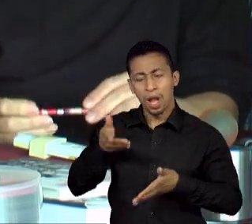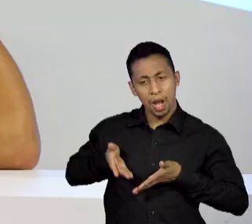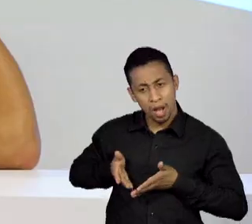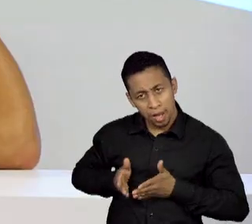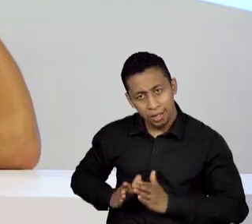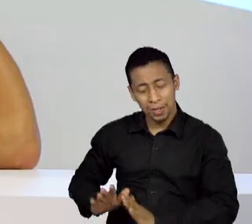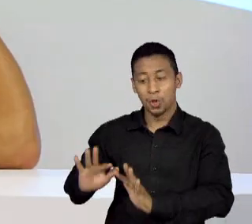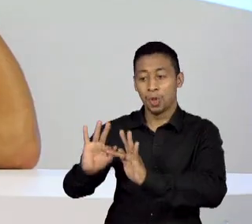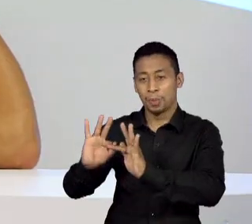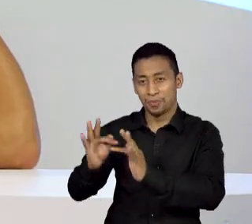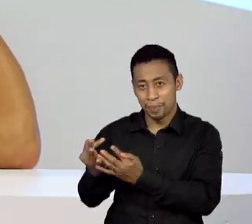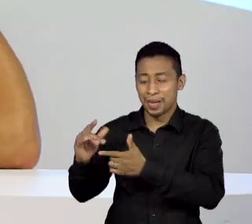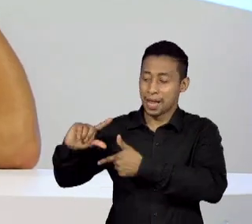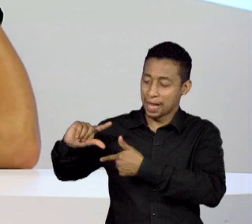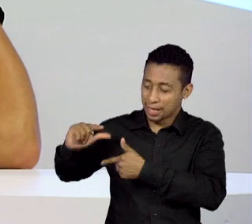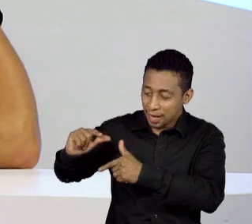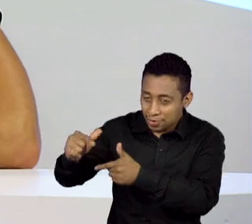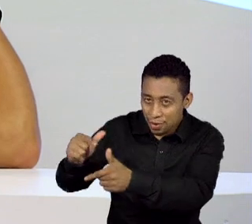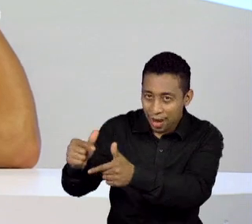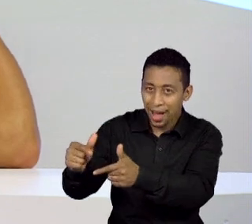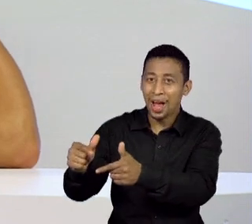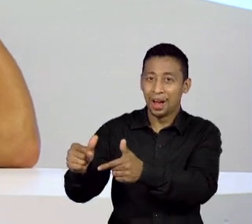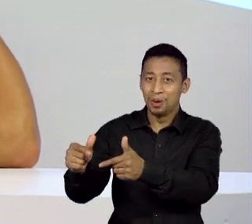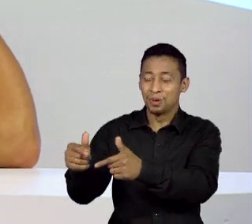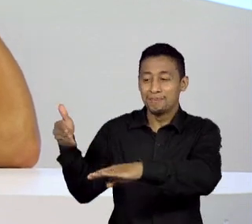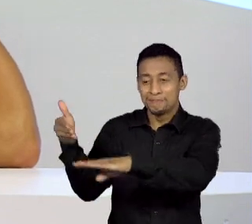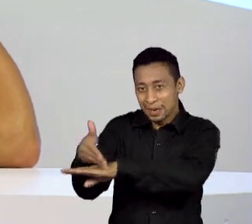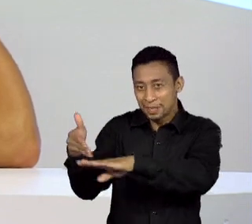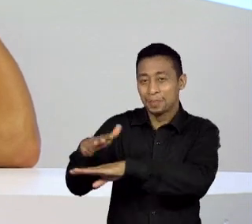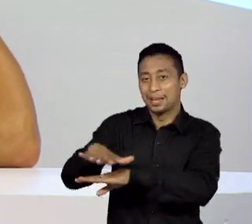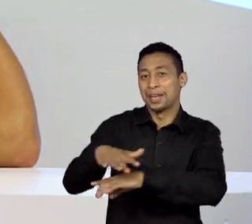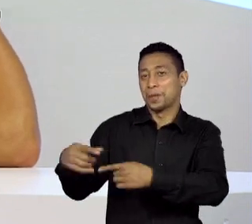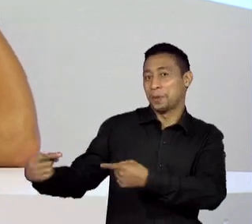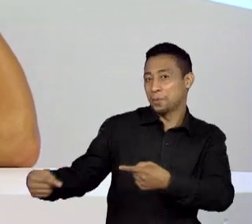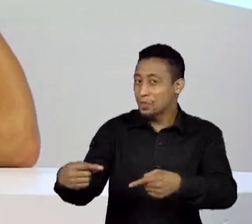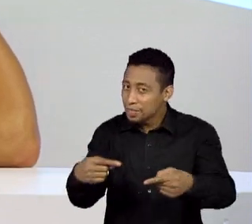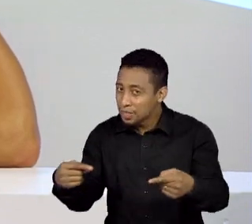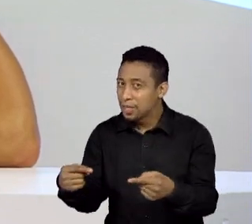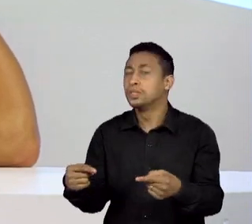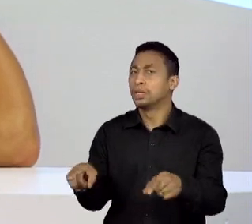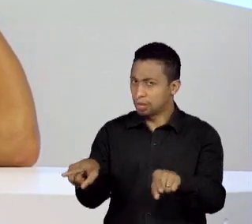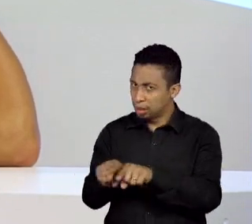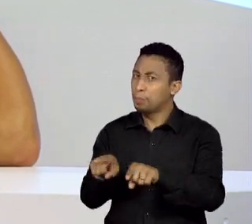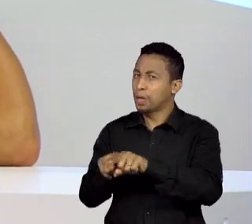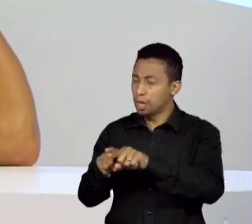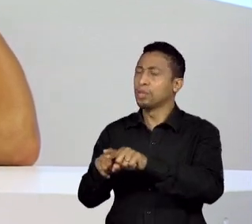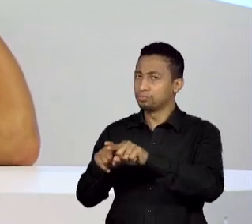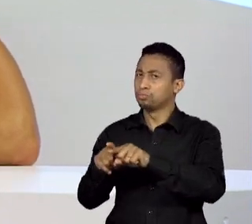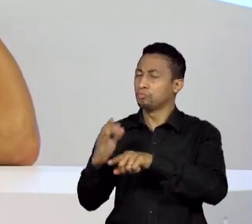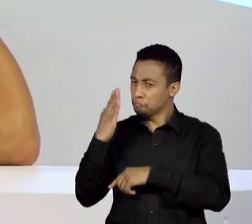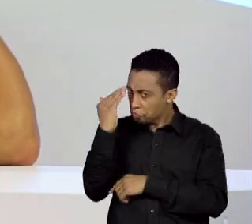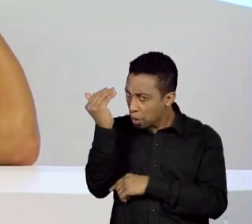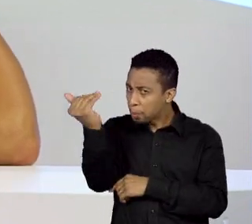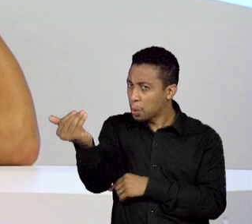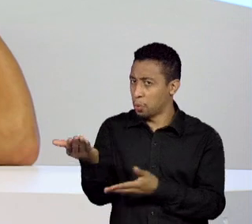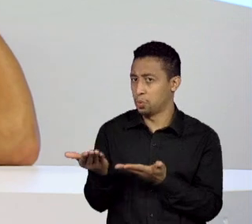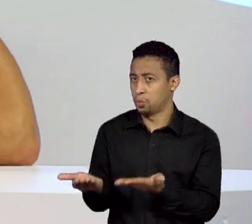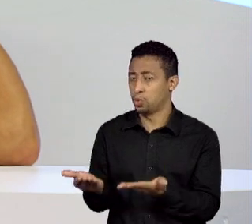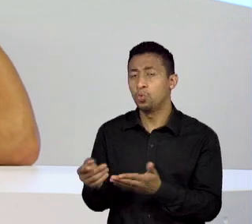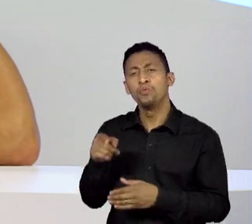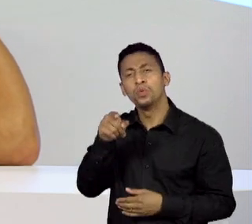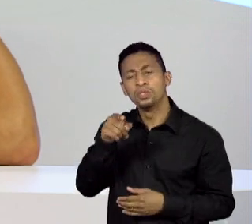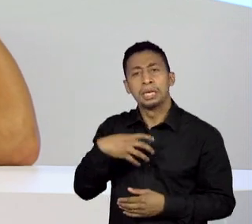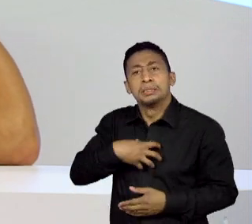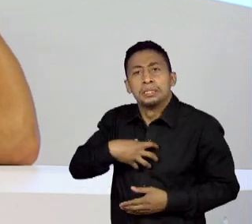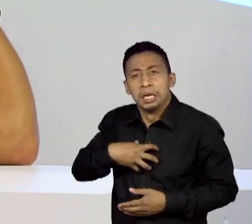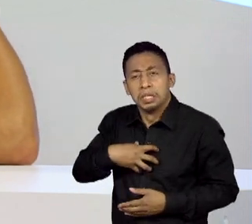de políticos que tiveram e têm muito sucesso na política. A minha pergunta é se você se considera um herdeiro